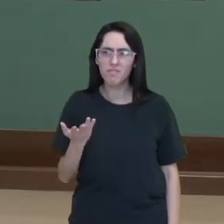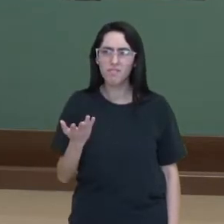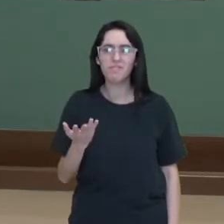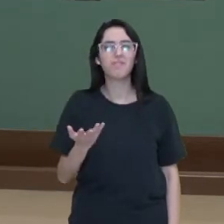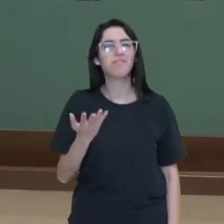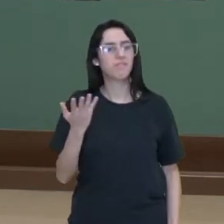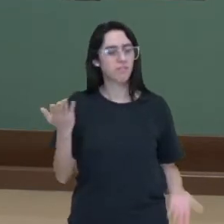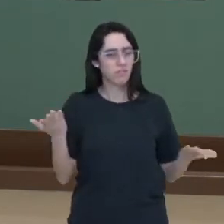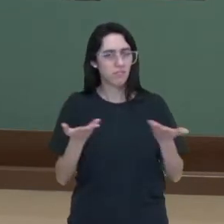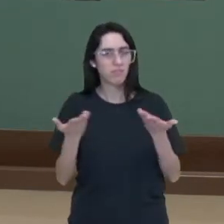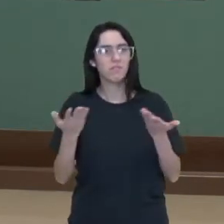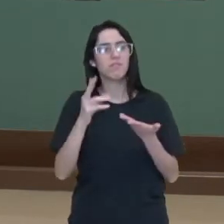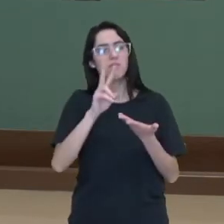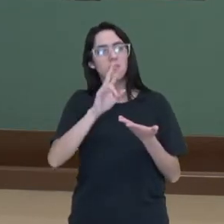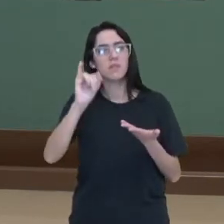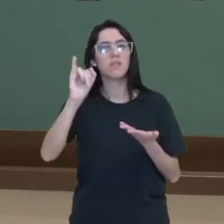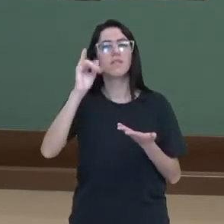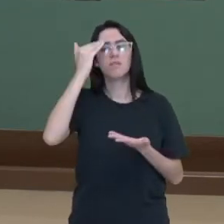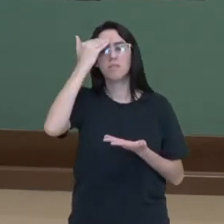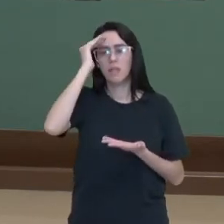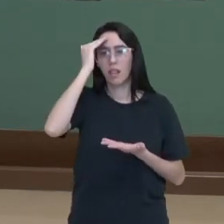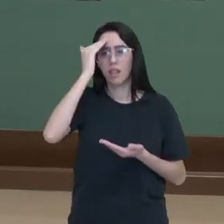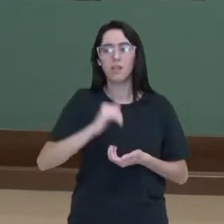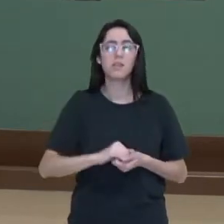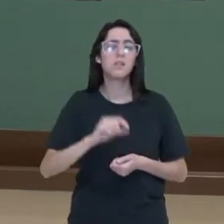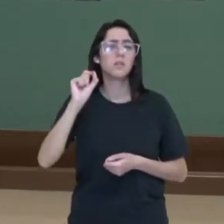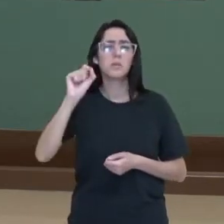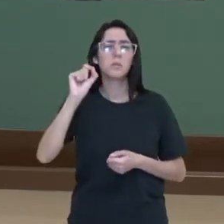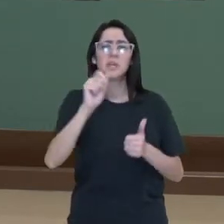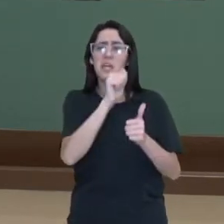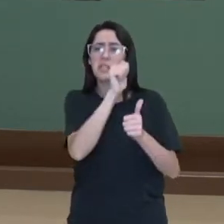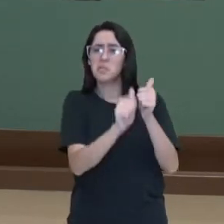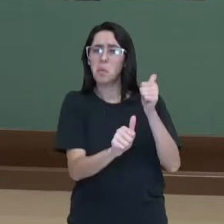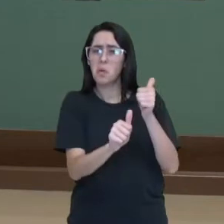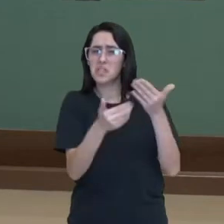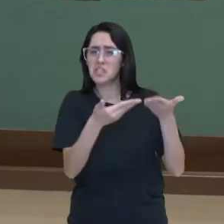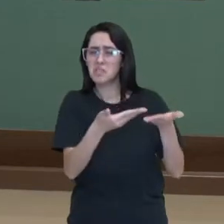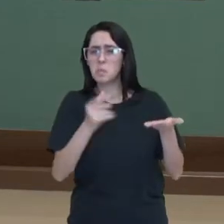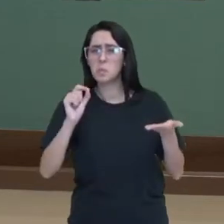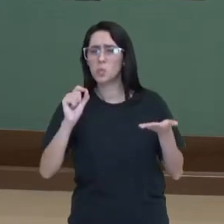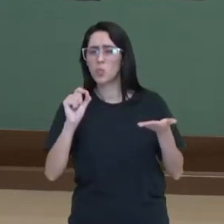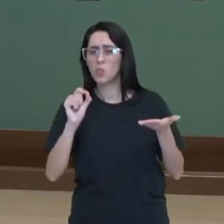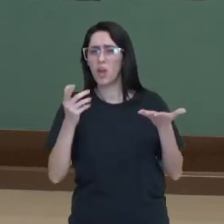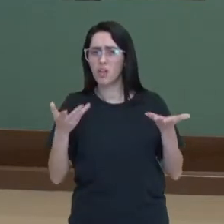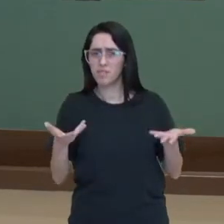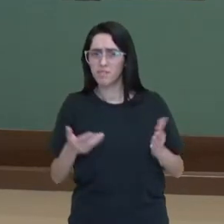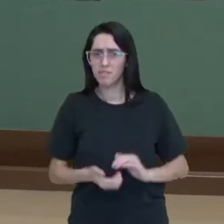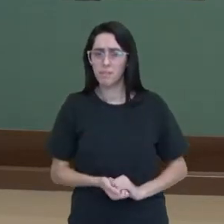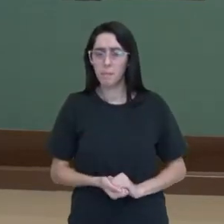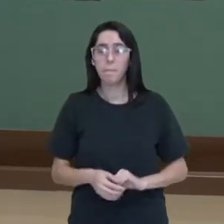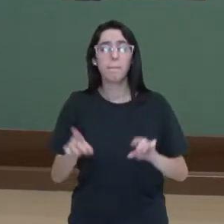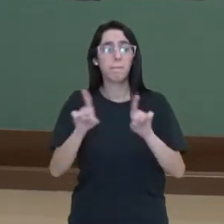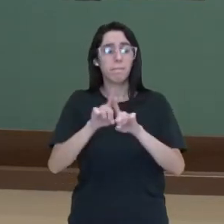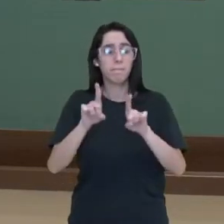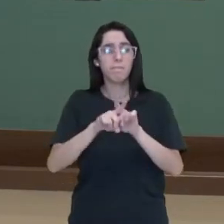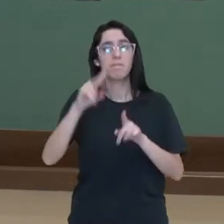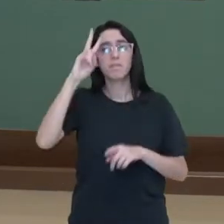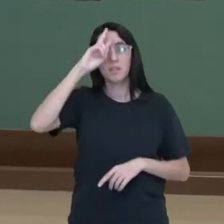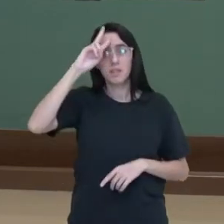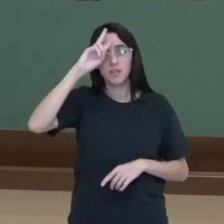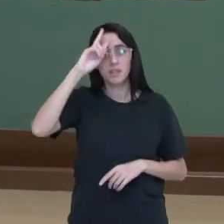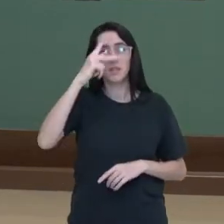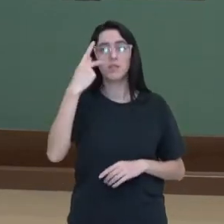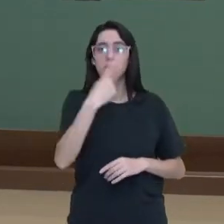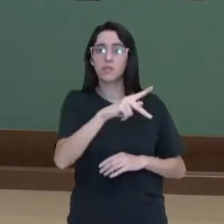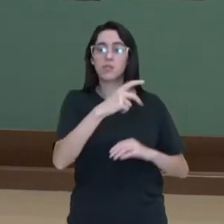vai entender primeiro o que é esporte, vamos lembrar disso, tá? Lembrar daí as